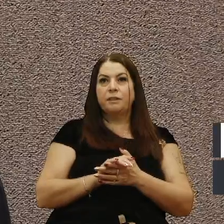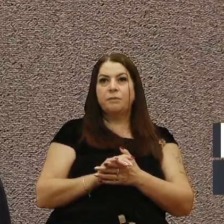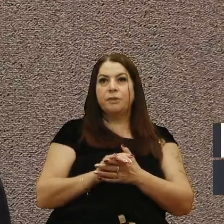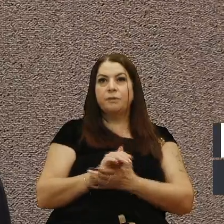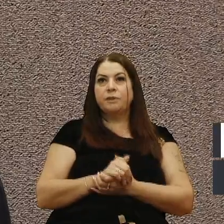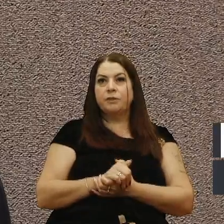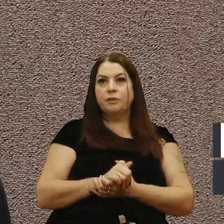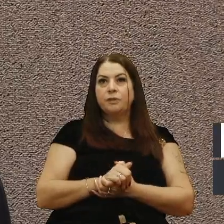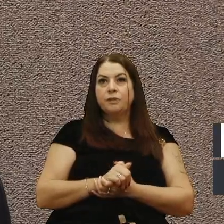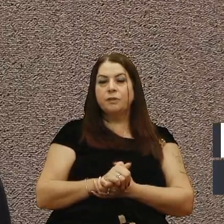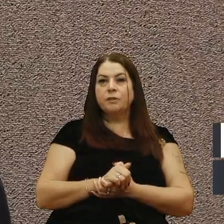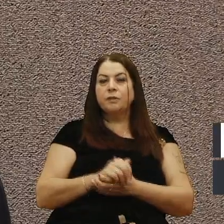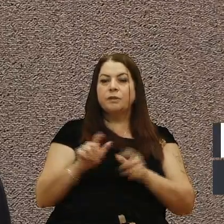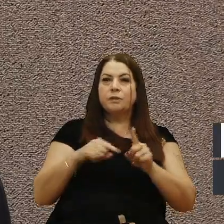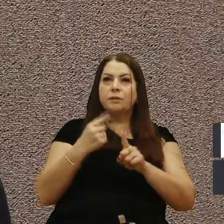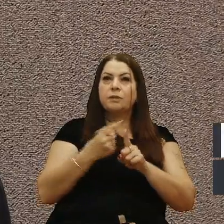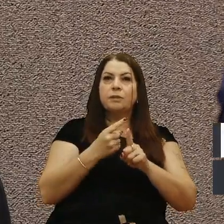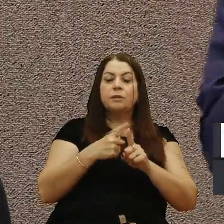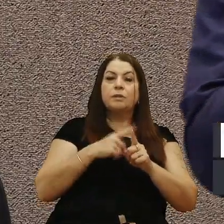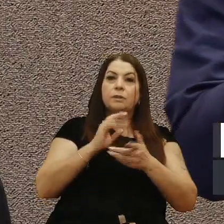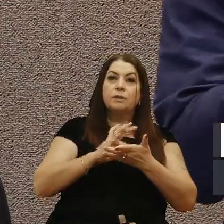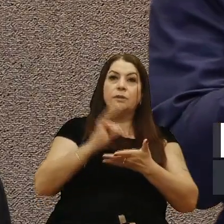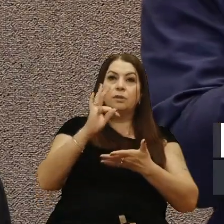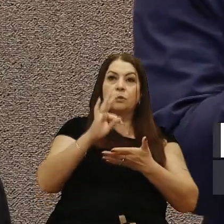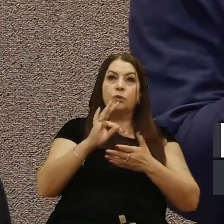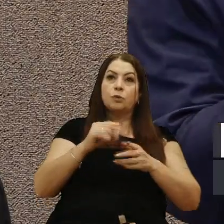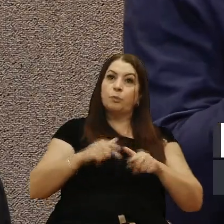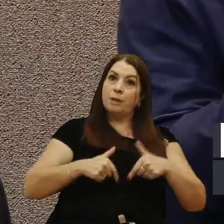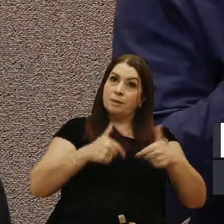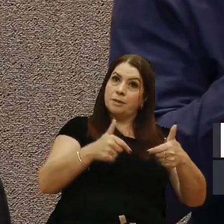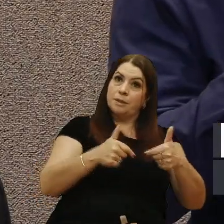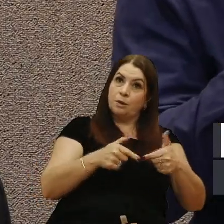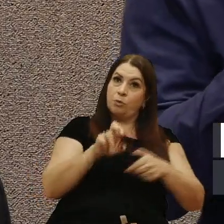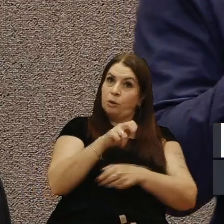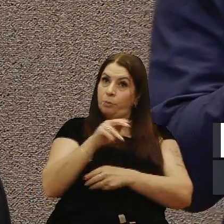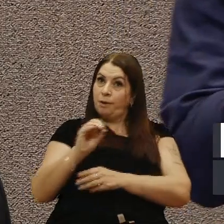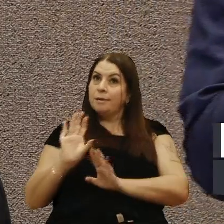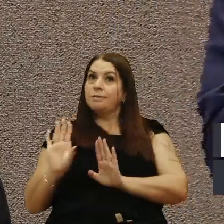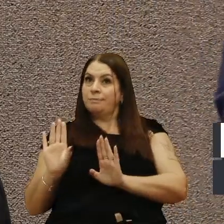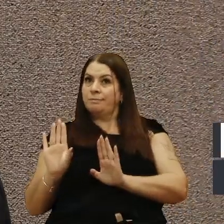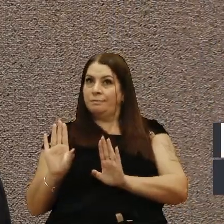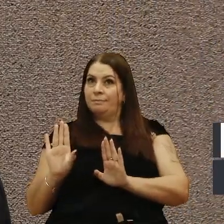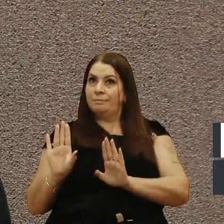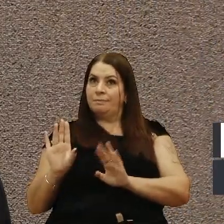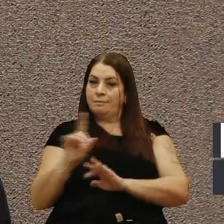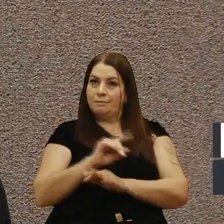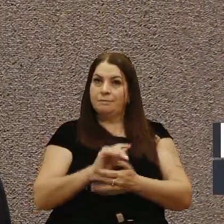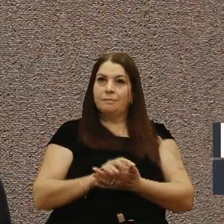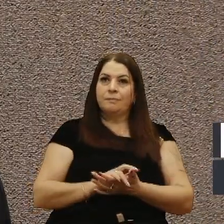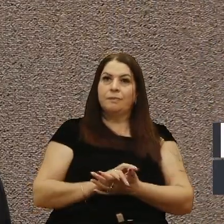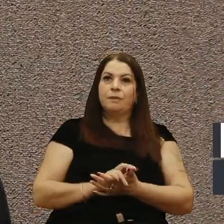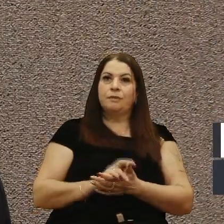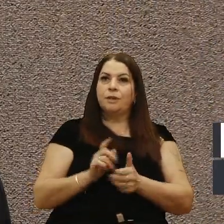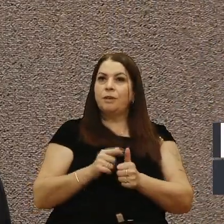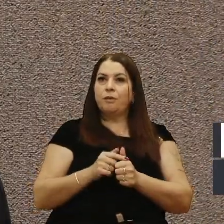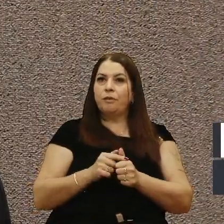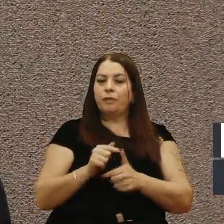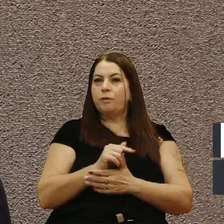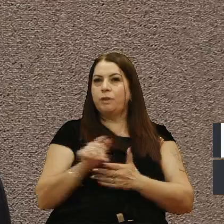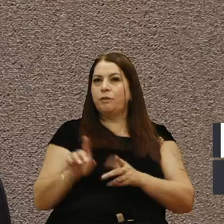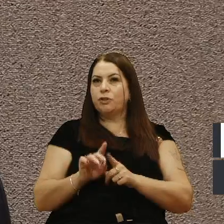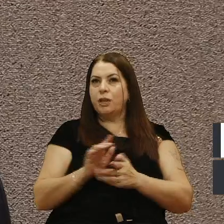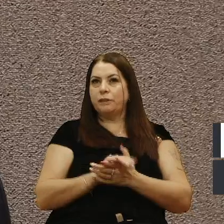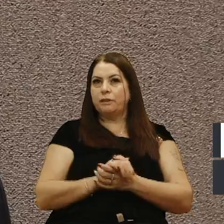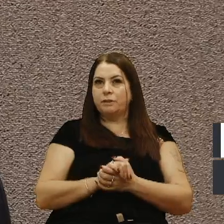né, existe aquela teoria, né, que toda ação tem uma reação. Então, a gente, primeiro, eu